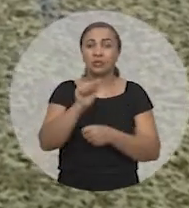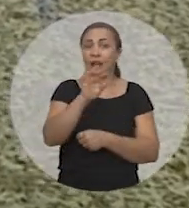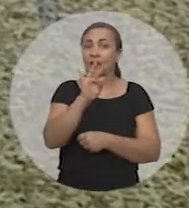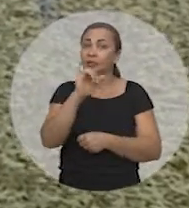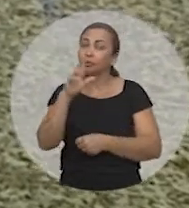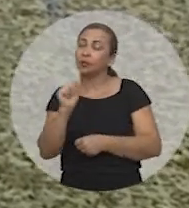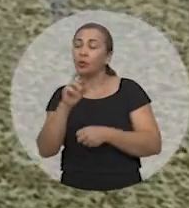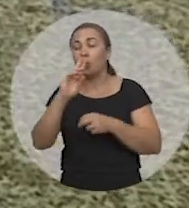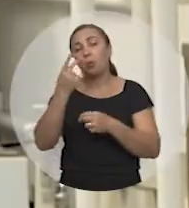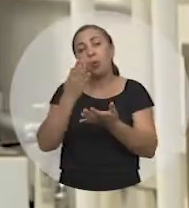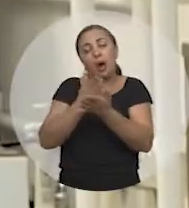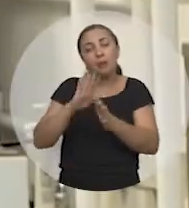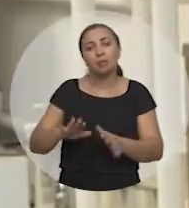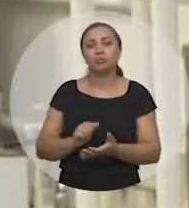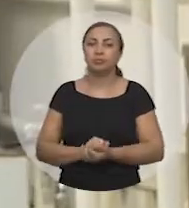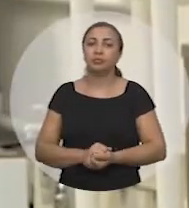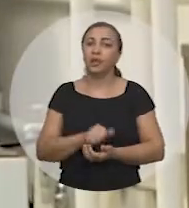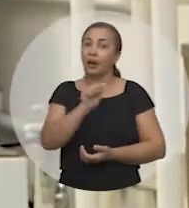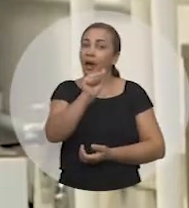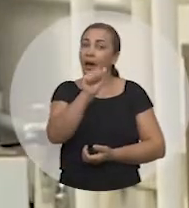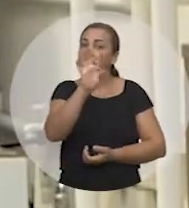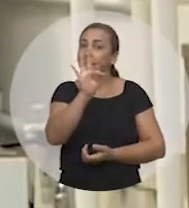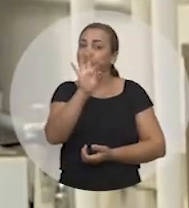ser inativadas ou atenuados